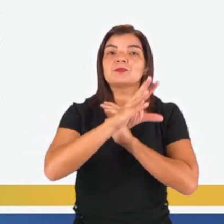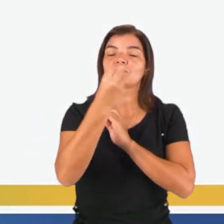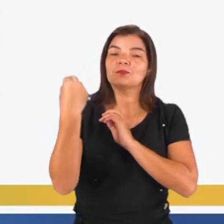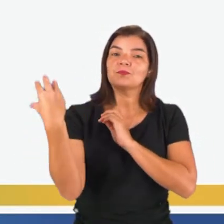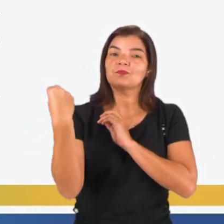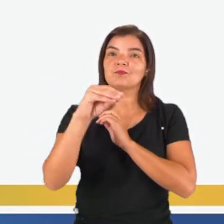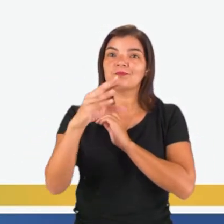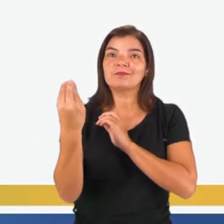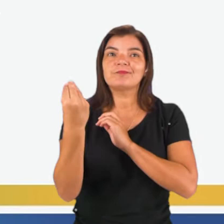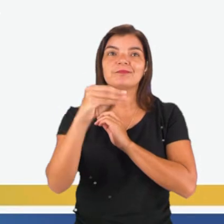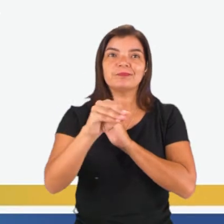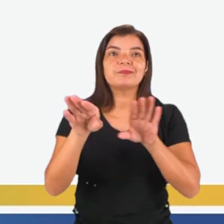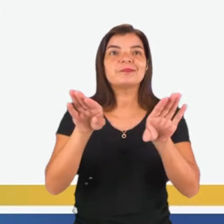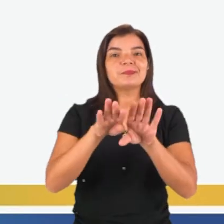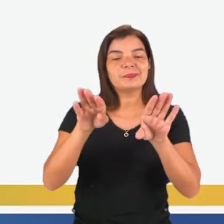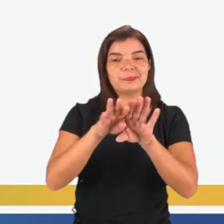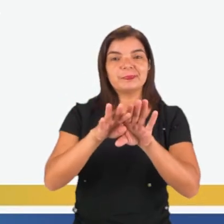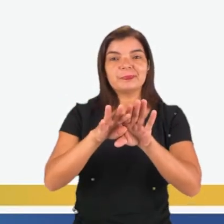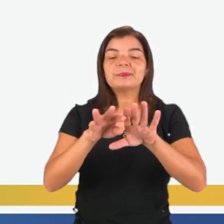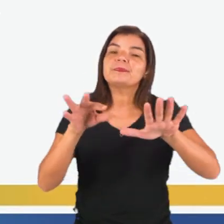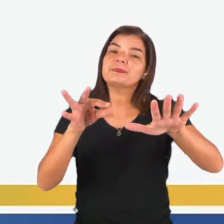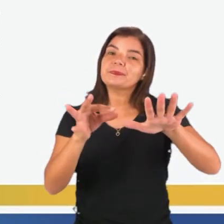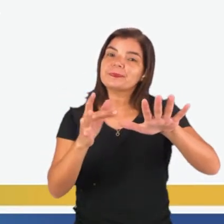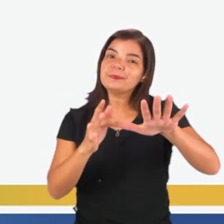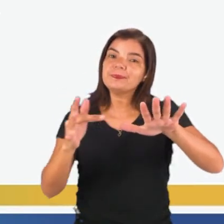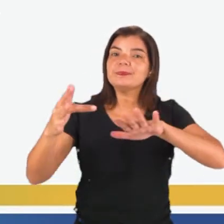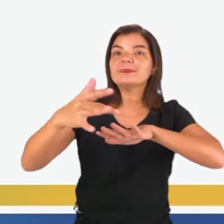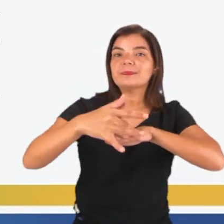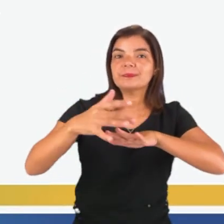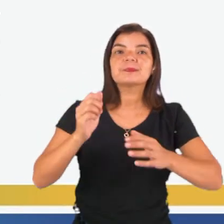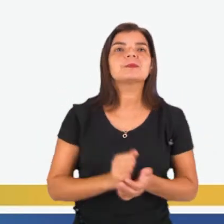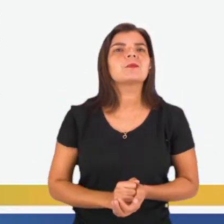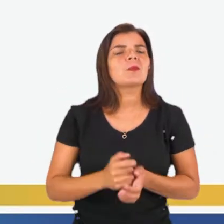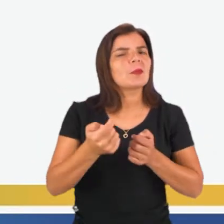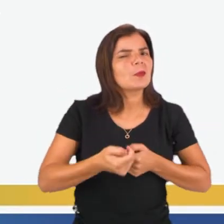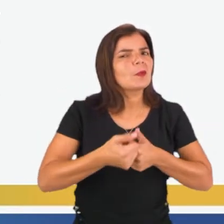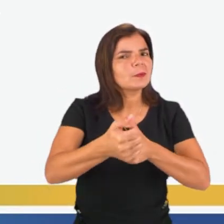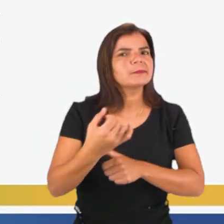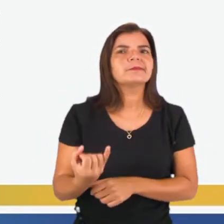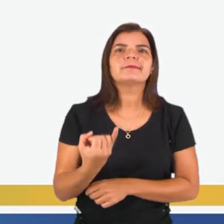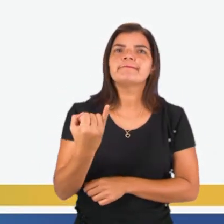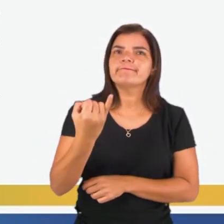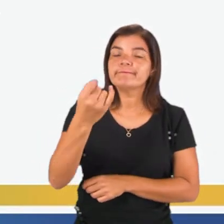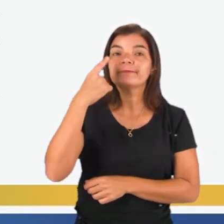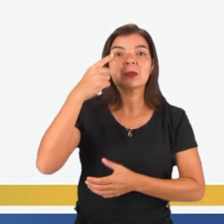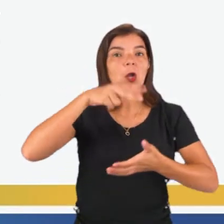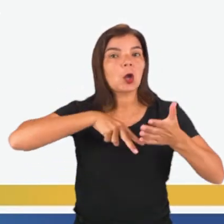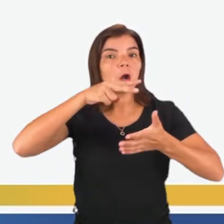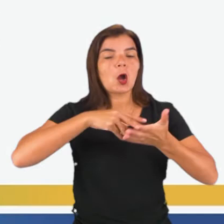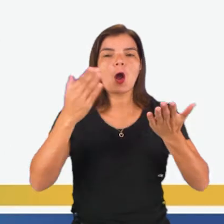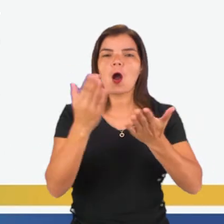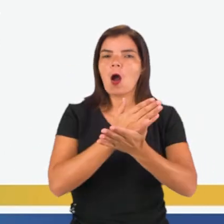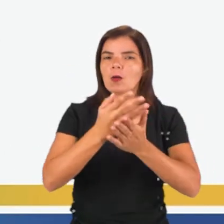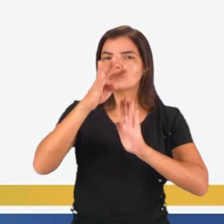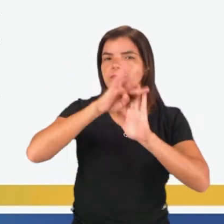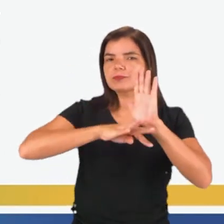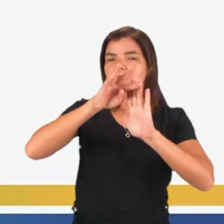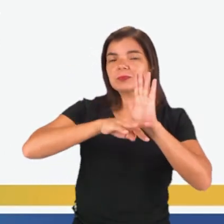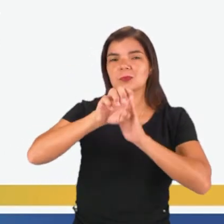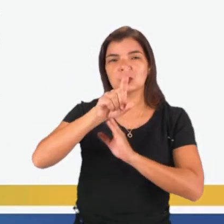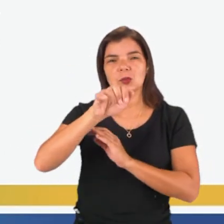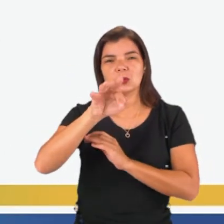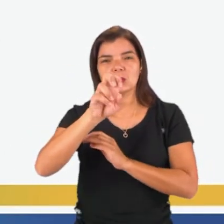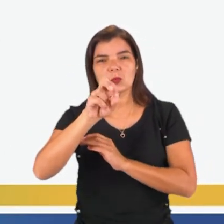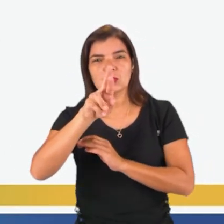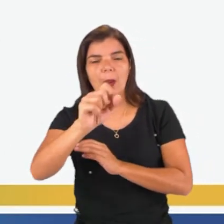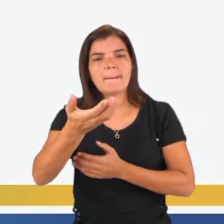locais, como blogs e redes sociais. Uma dica importante é ler alguns editoriais para